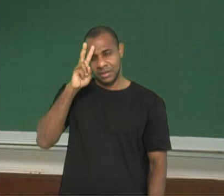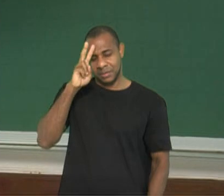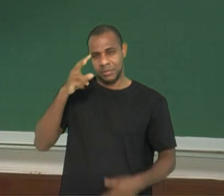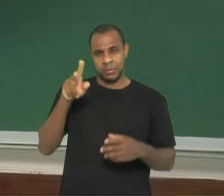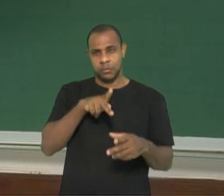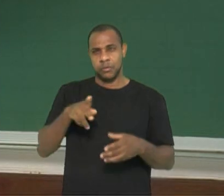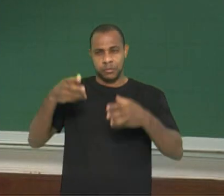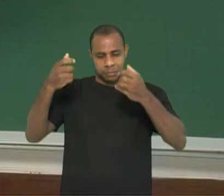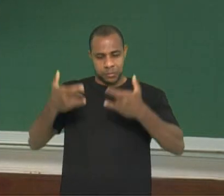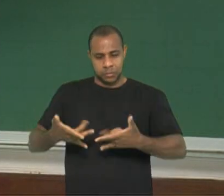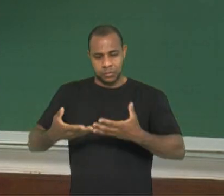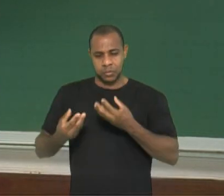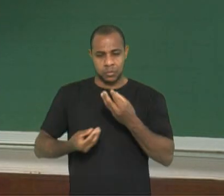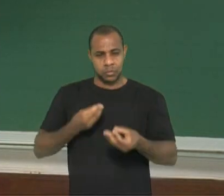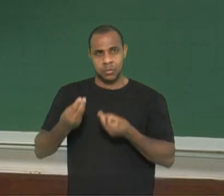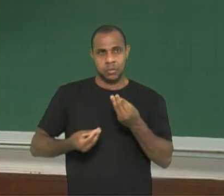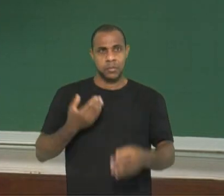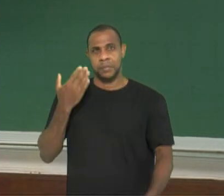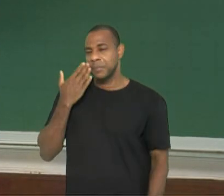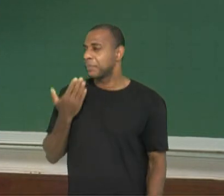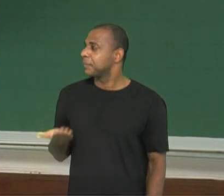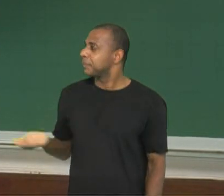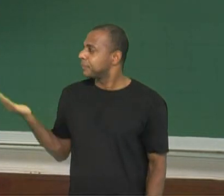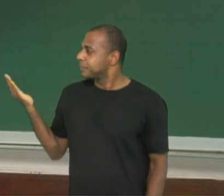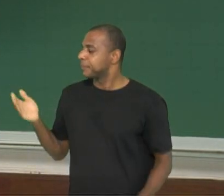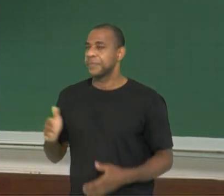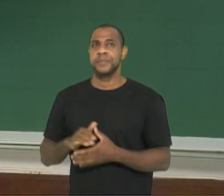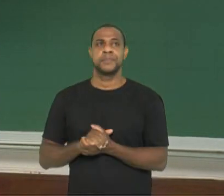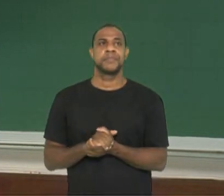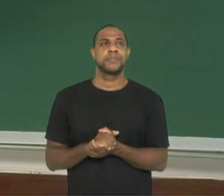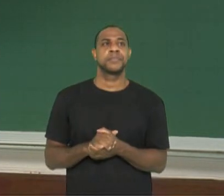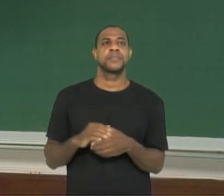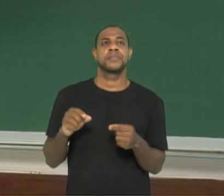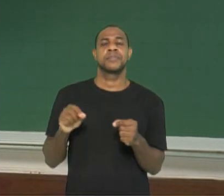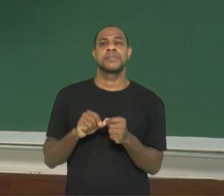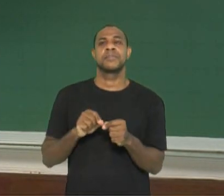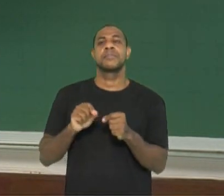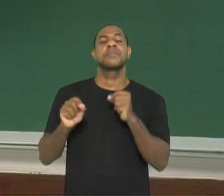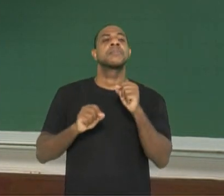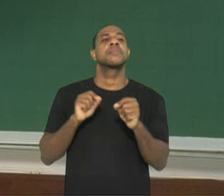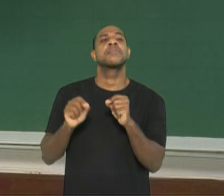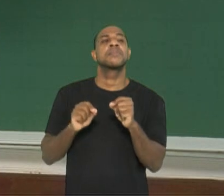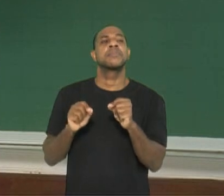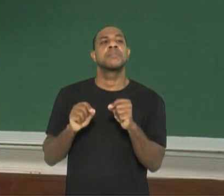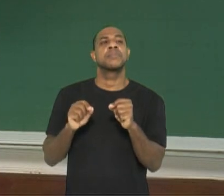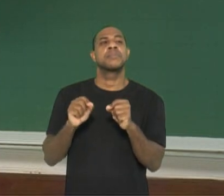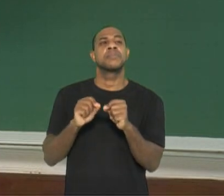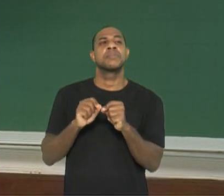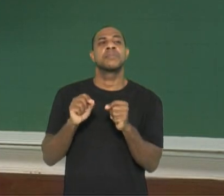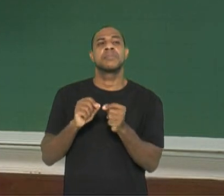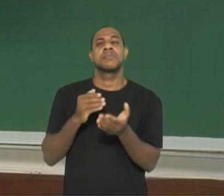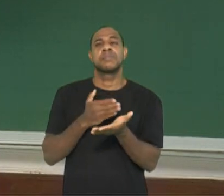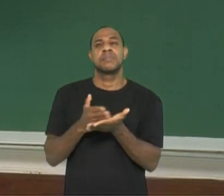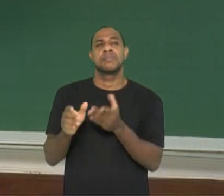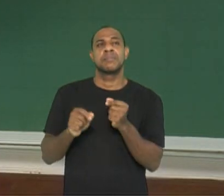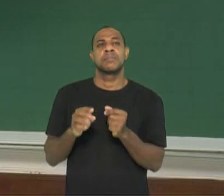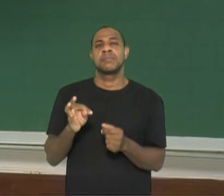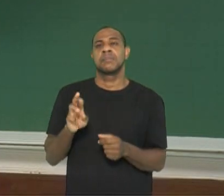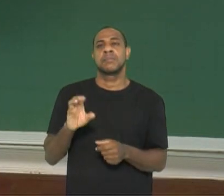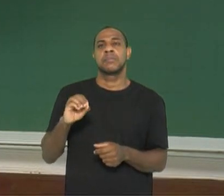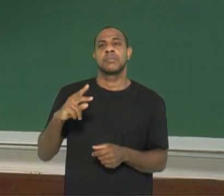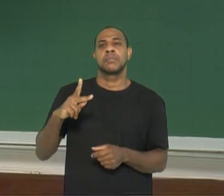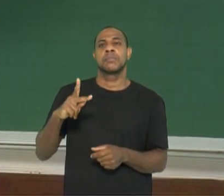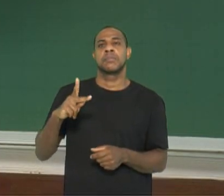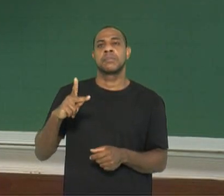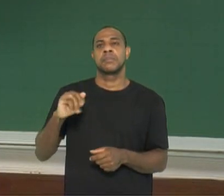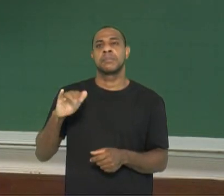na obra de Hélio Oiticica, que já passei para vocês. Hélio Oiticica, ele fazia os penetráveis, 2 penetráveis juntos, que ele chamou de Tropicália, que era uma ambientação